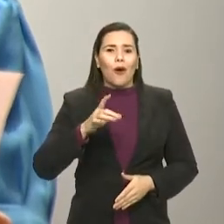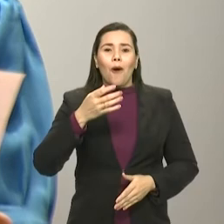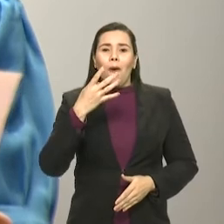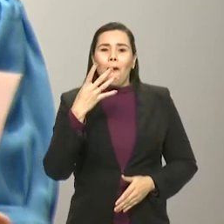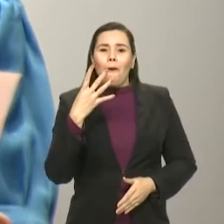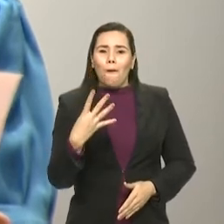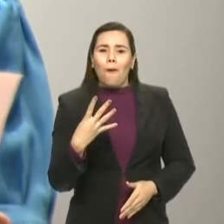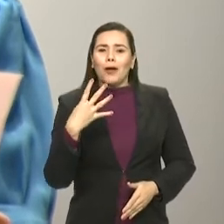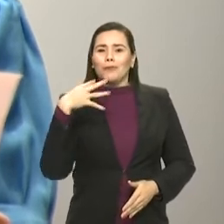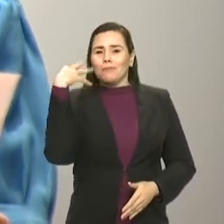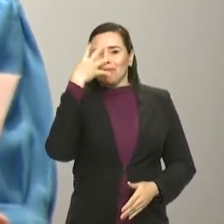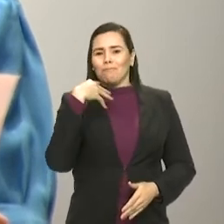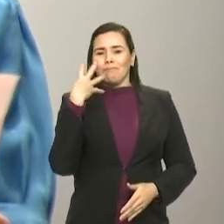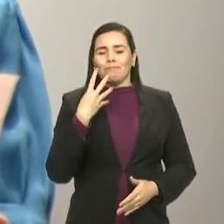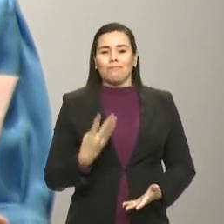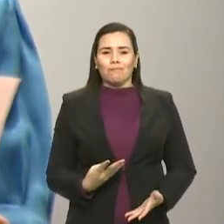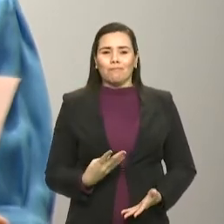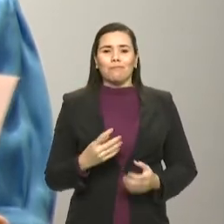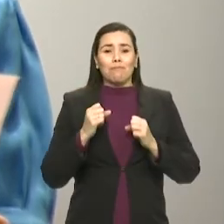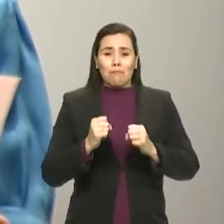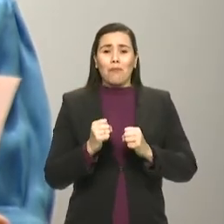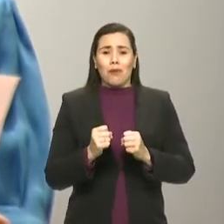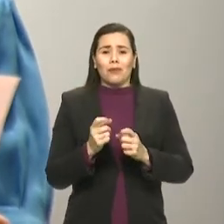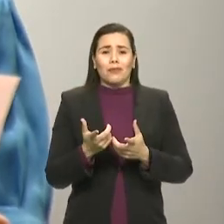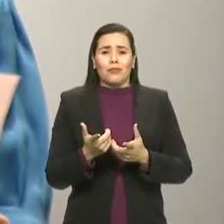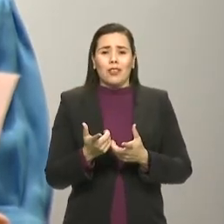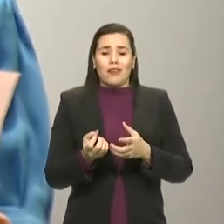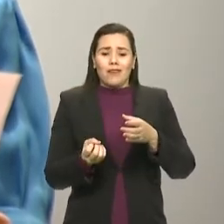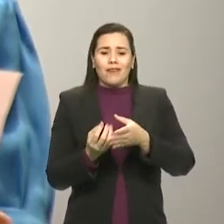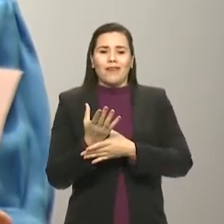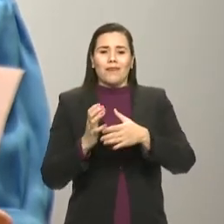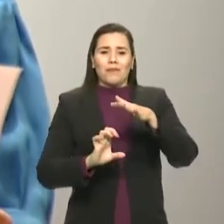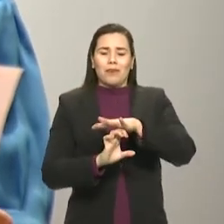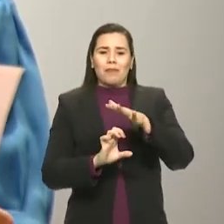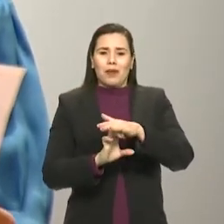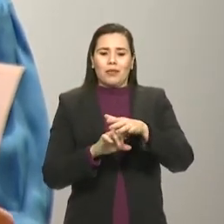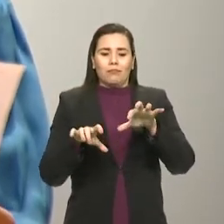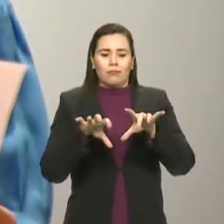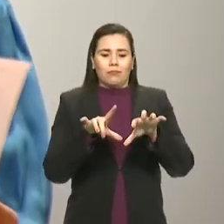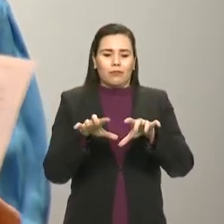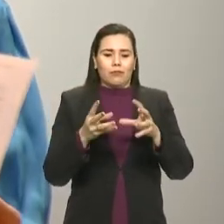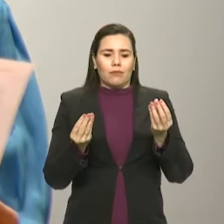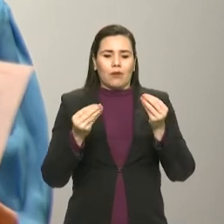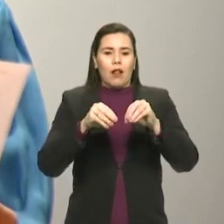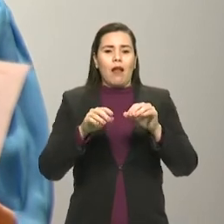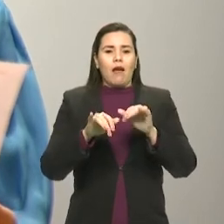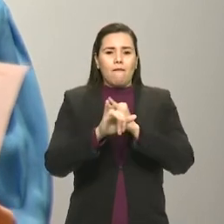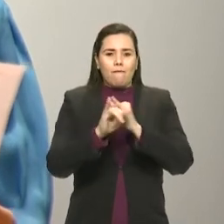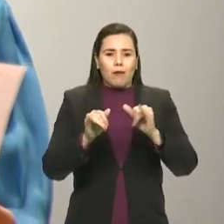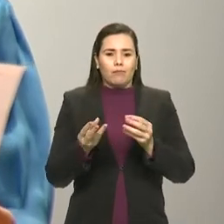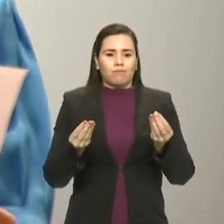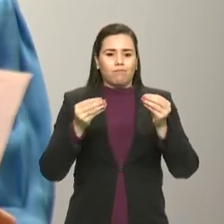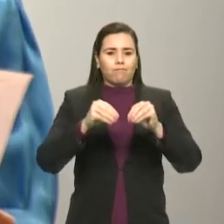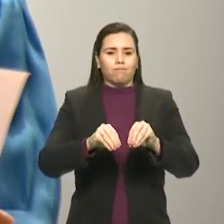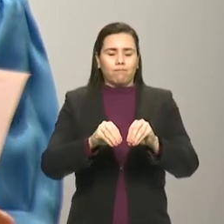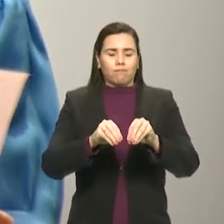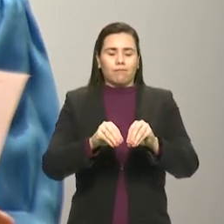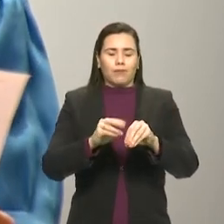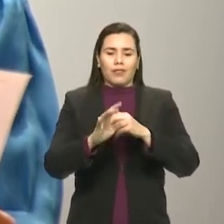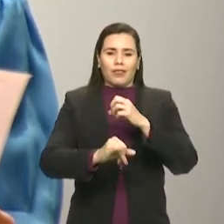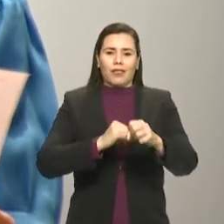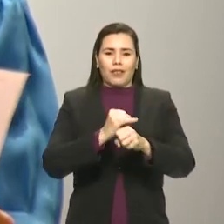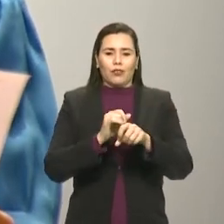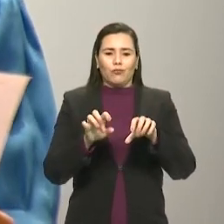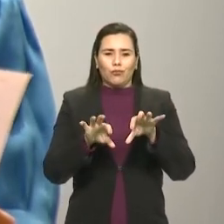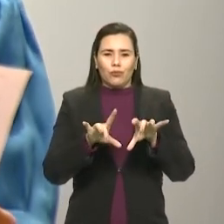esforços renderam ao Maranhão avanços históricos e o reconhecimento nacional como